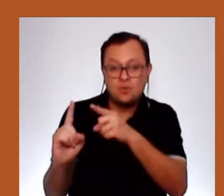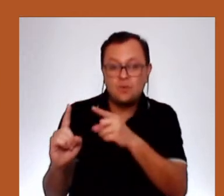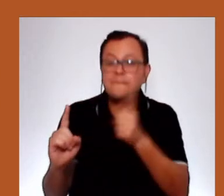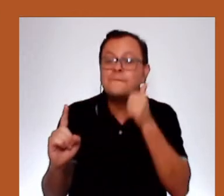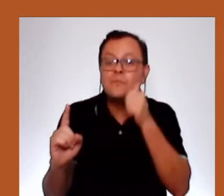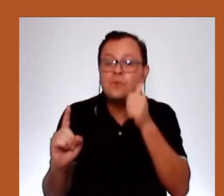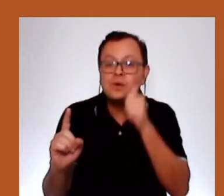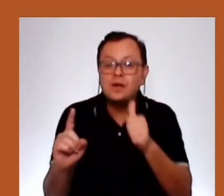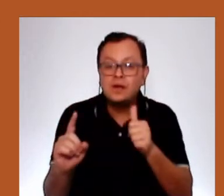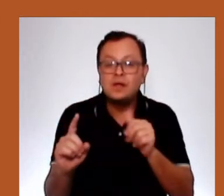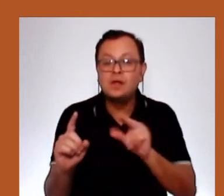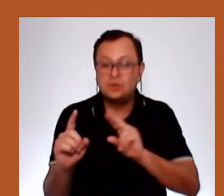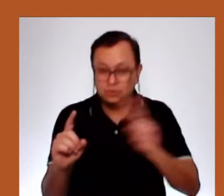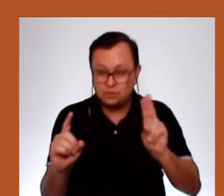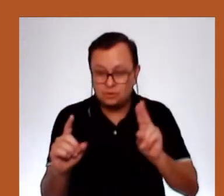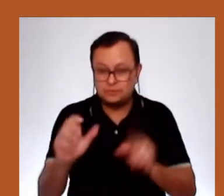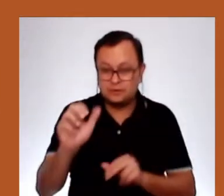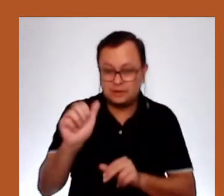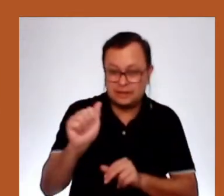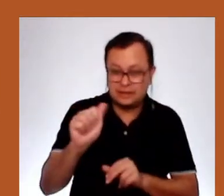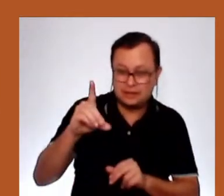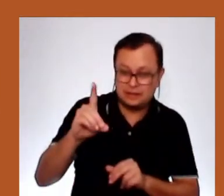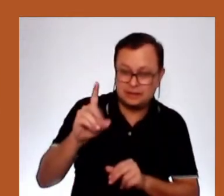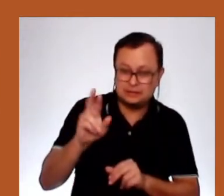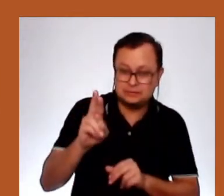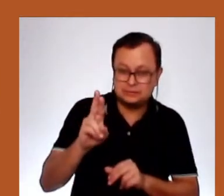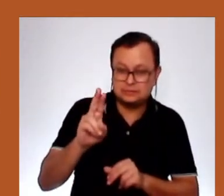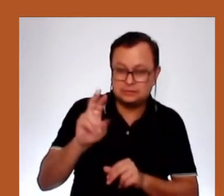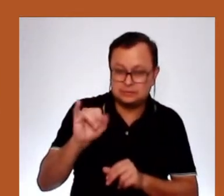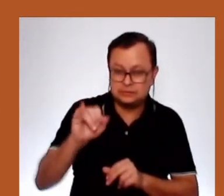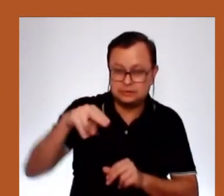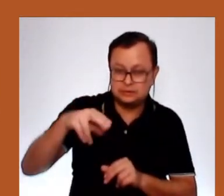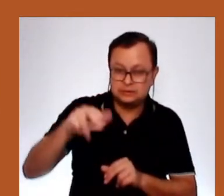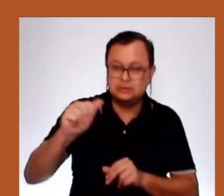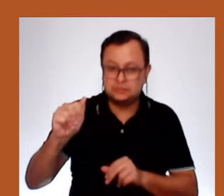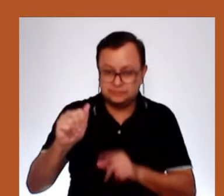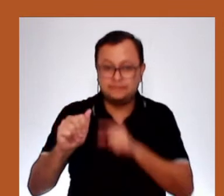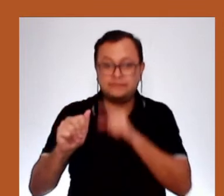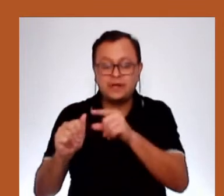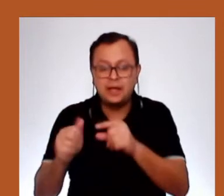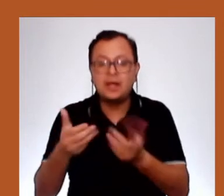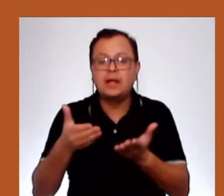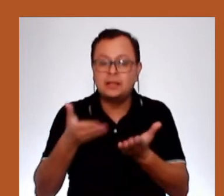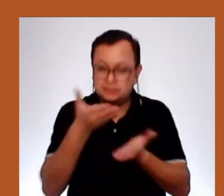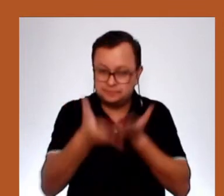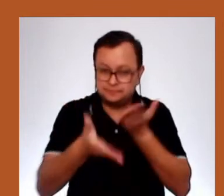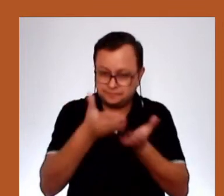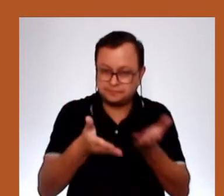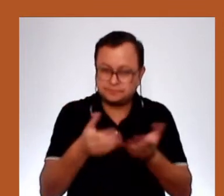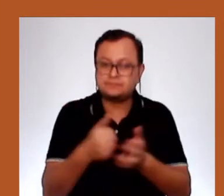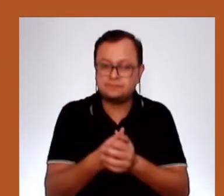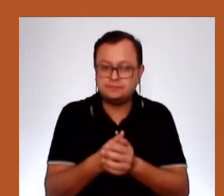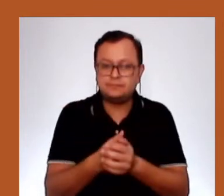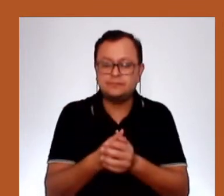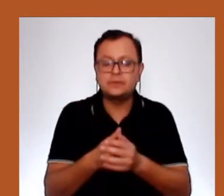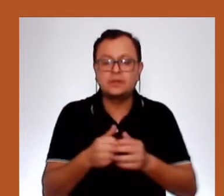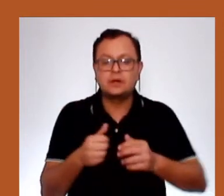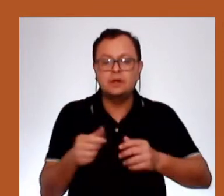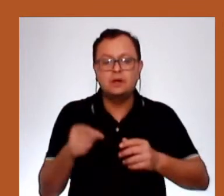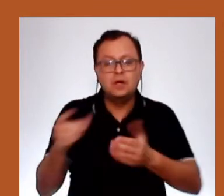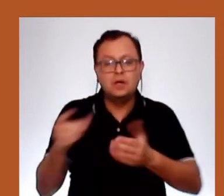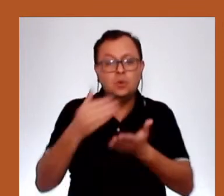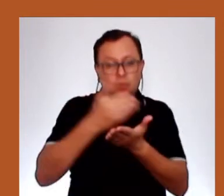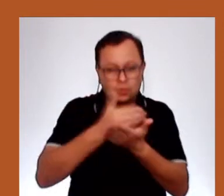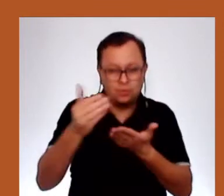A Adriana também é terapeuta ocupacional e ela está lá no começo do filme. Ela